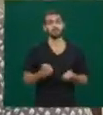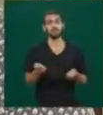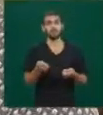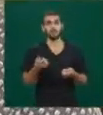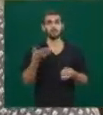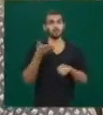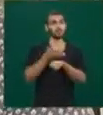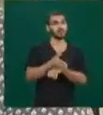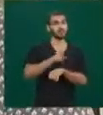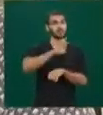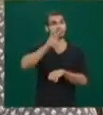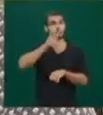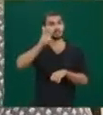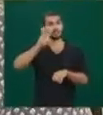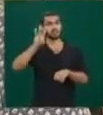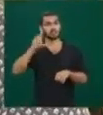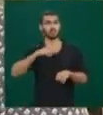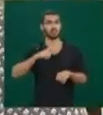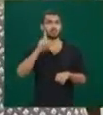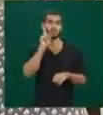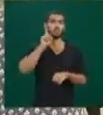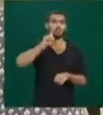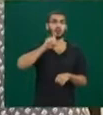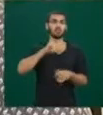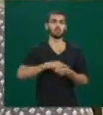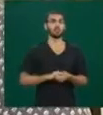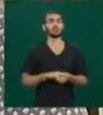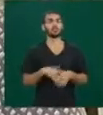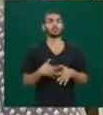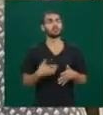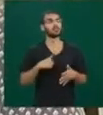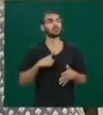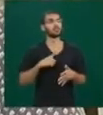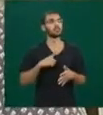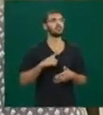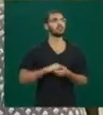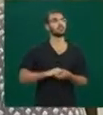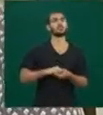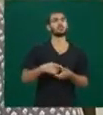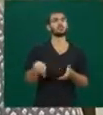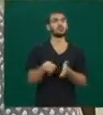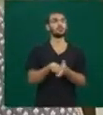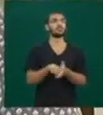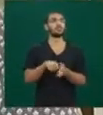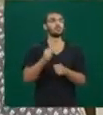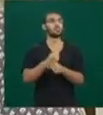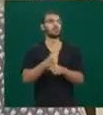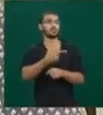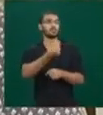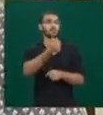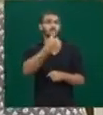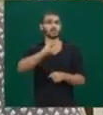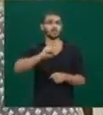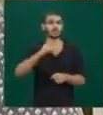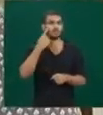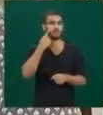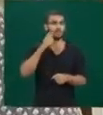site, onde tem um link de inscrição para participar do edital público para o ano letivo de 2018, no